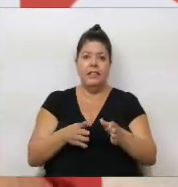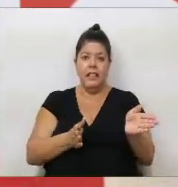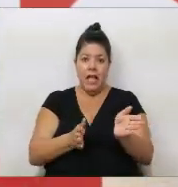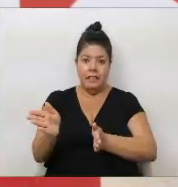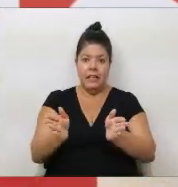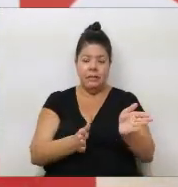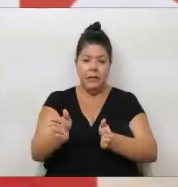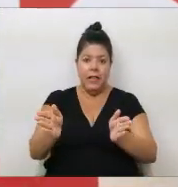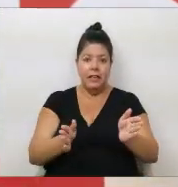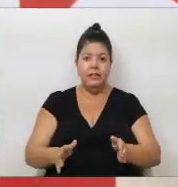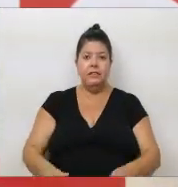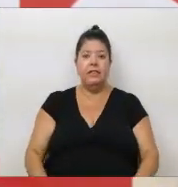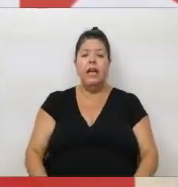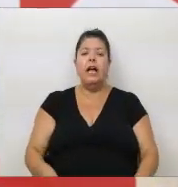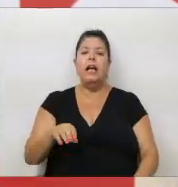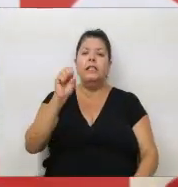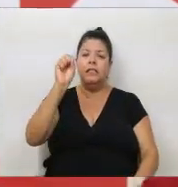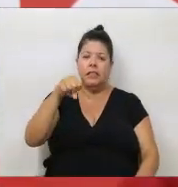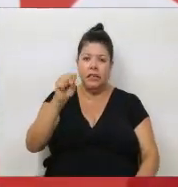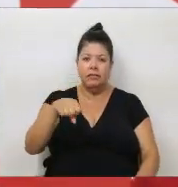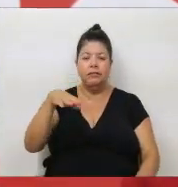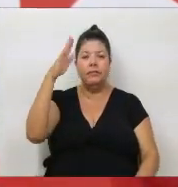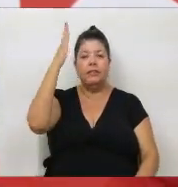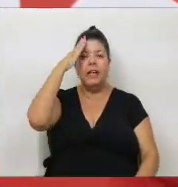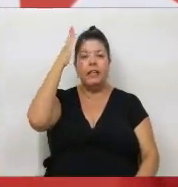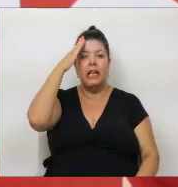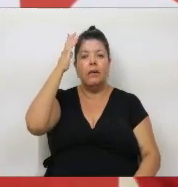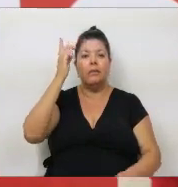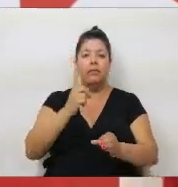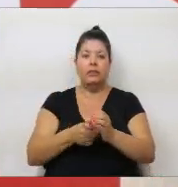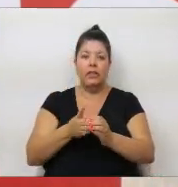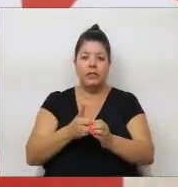acessibilidade. Acessibilidade. Sim, nós entendemos que a cidade...